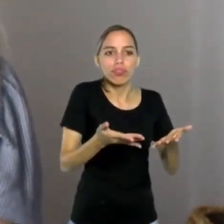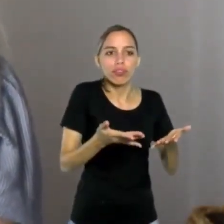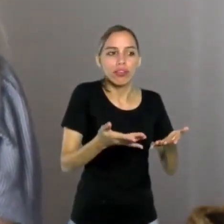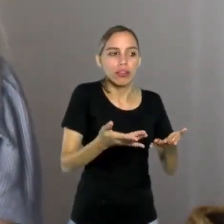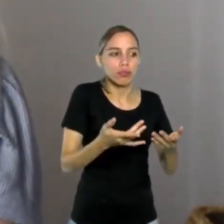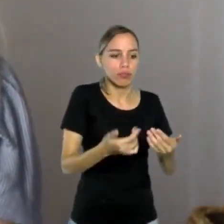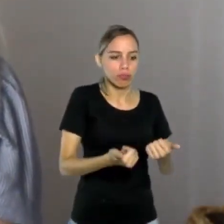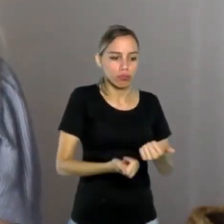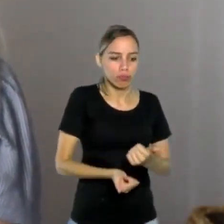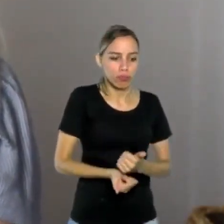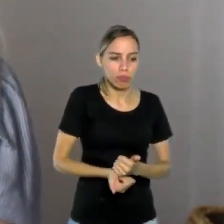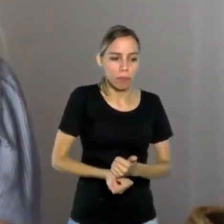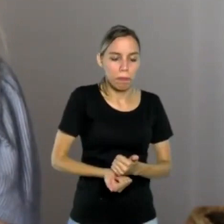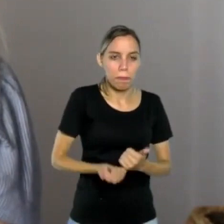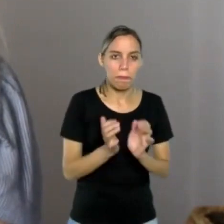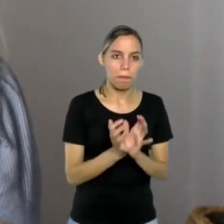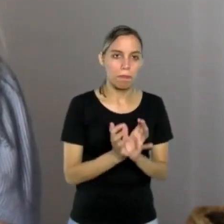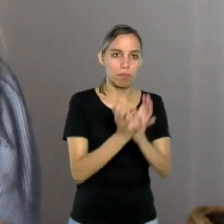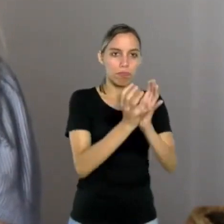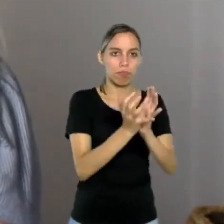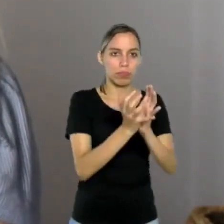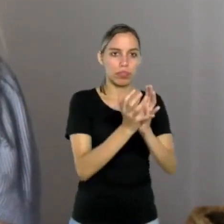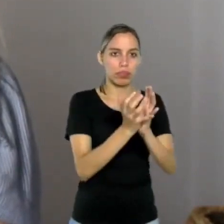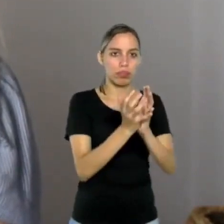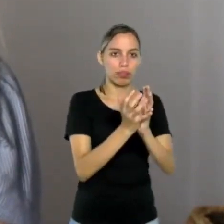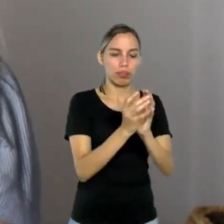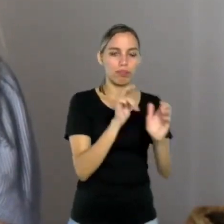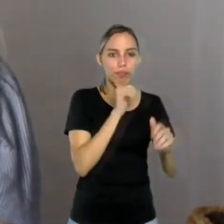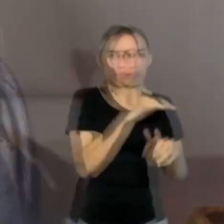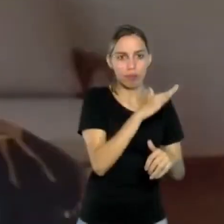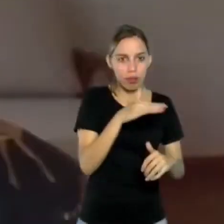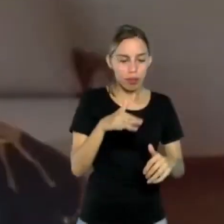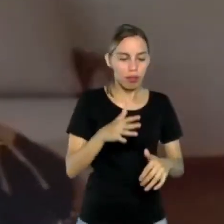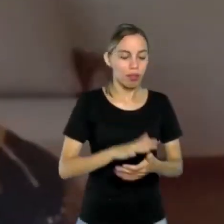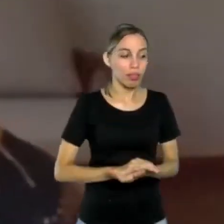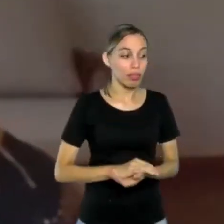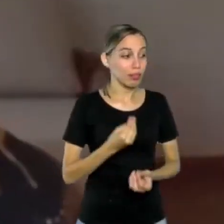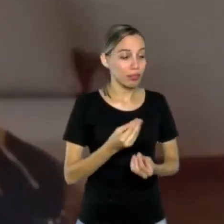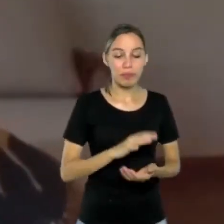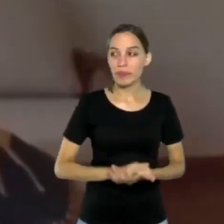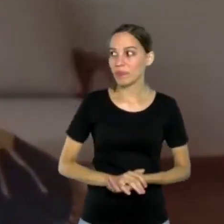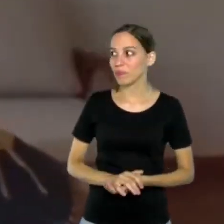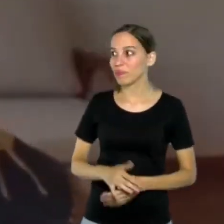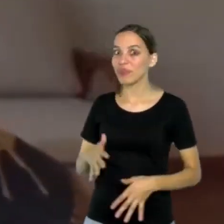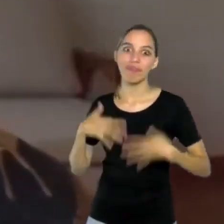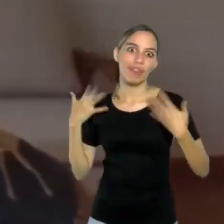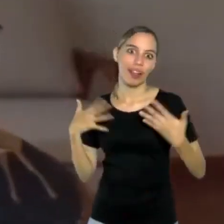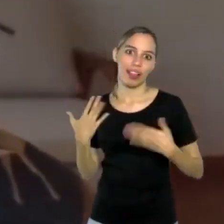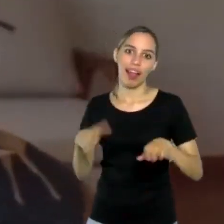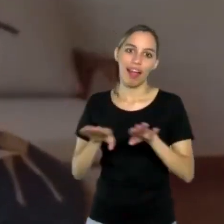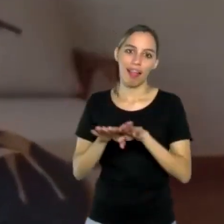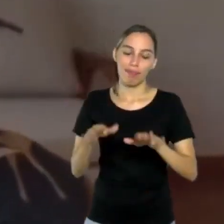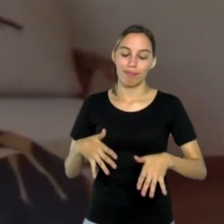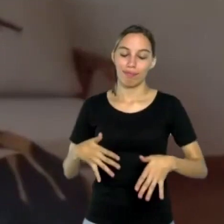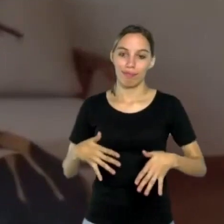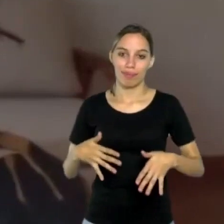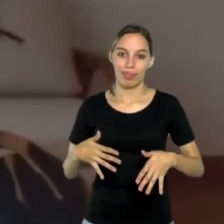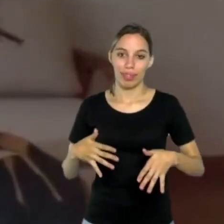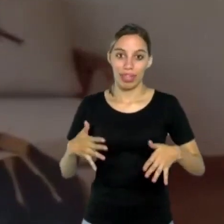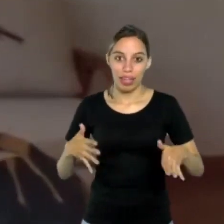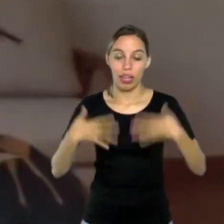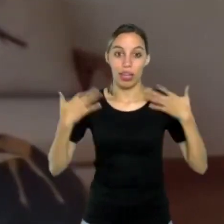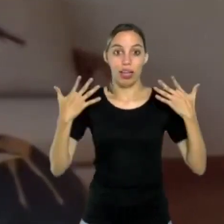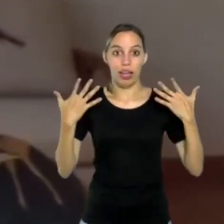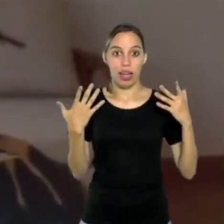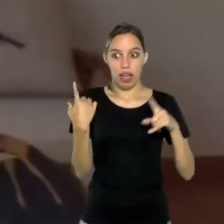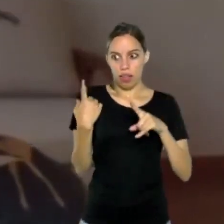semifinalista, Elisa, do Oceanos? Foi uma alegria, né? Mas foi uma surpresa também, assim, eu não, nem